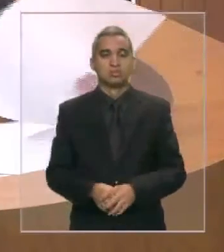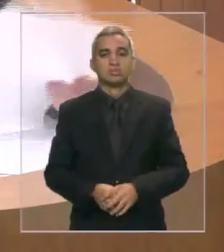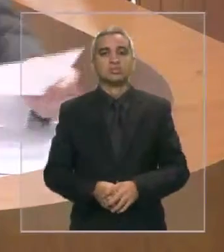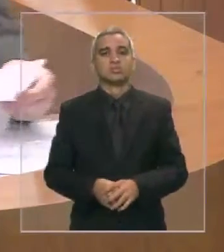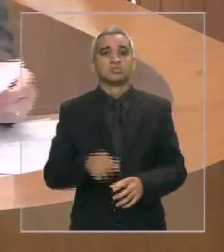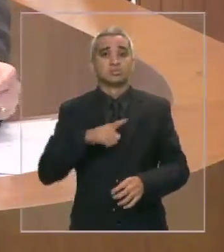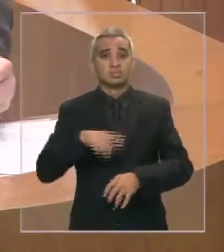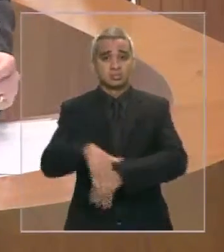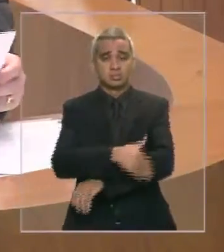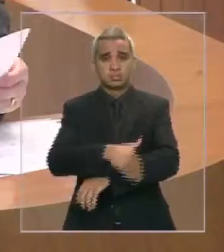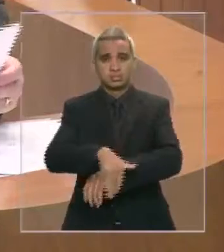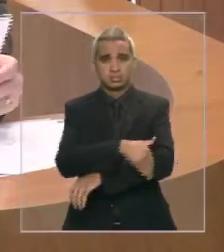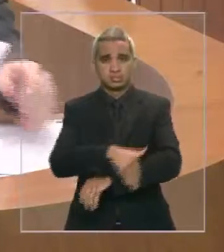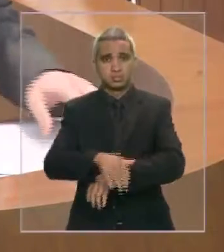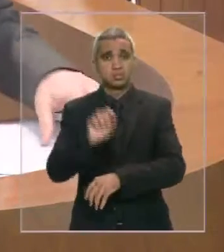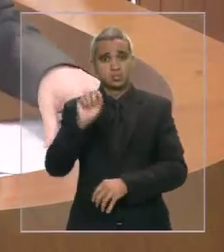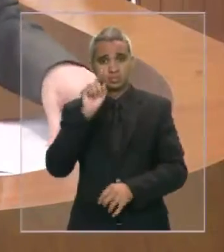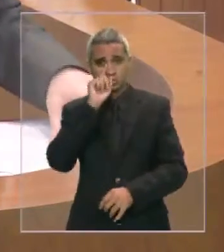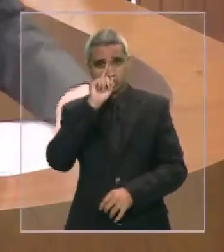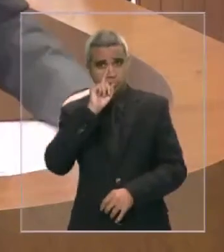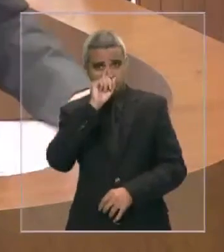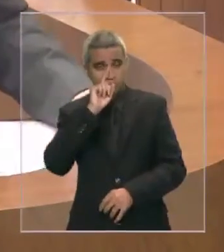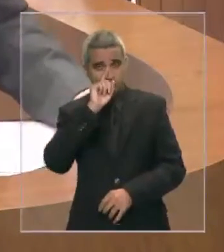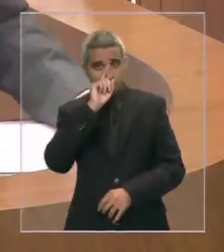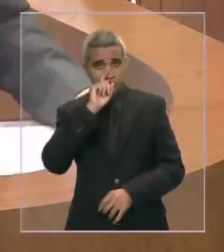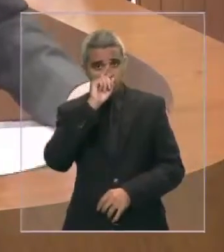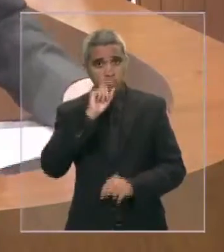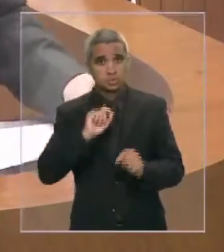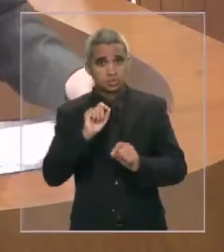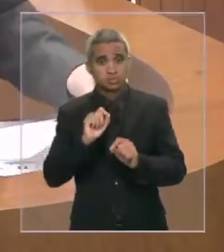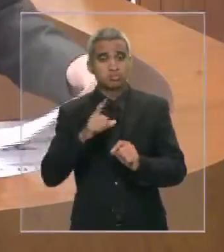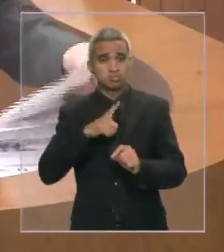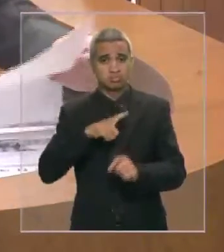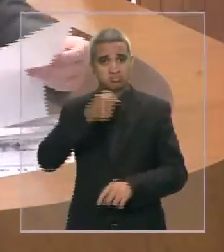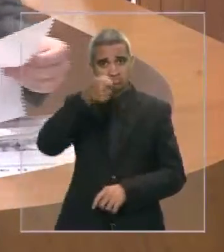caldo perigoso onde se forjam ditaduras.